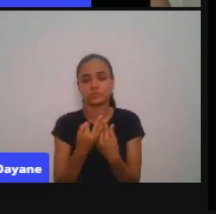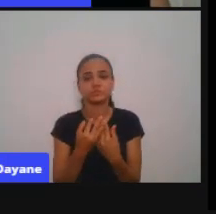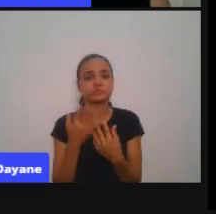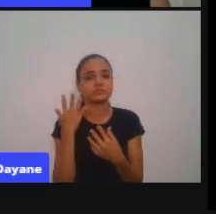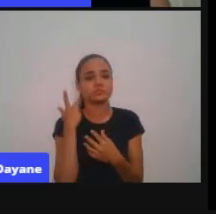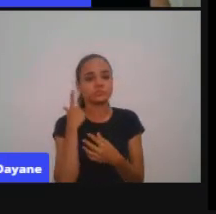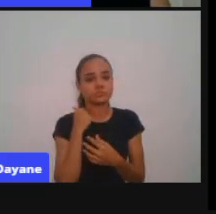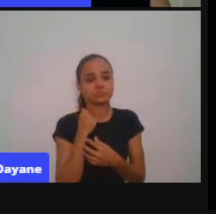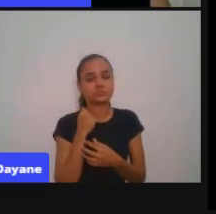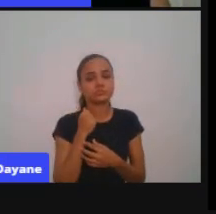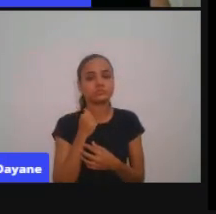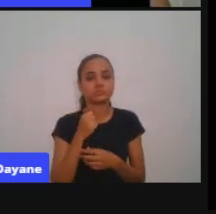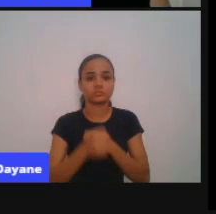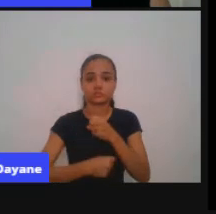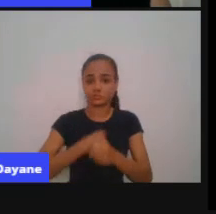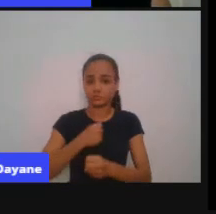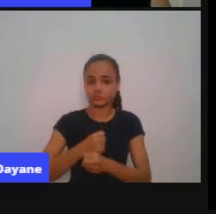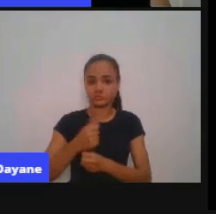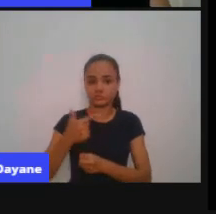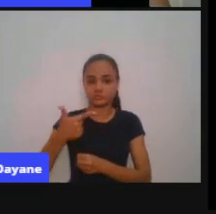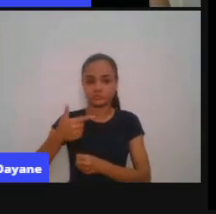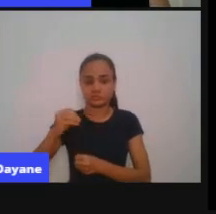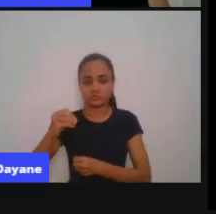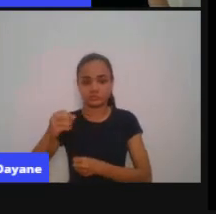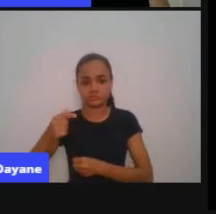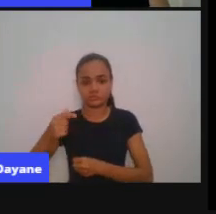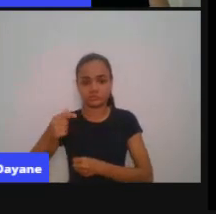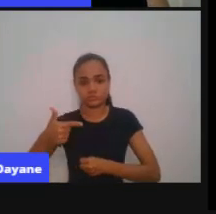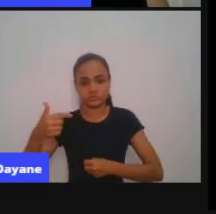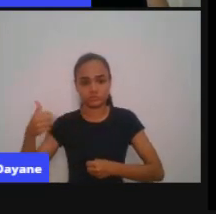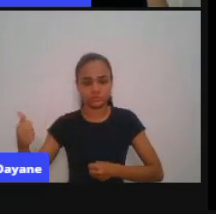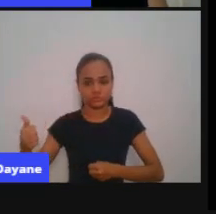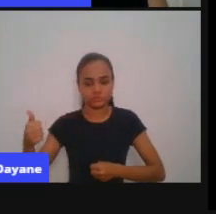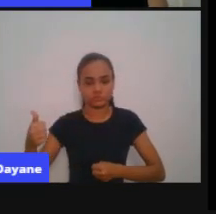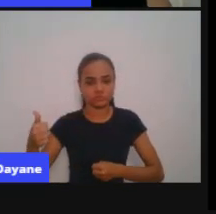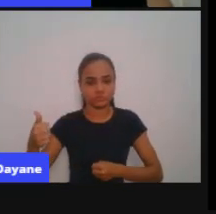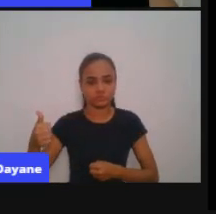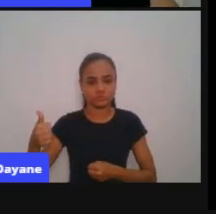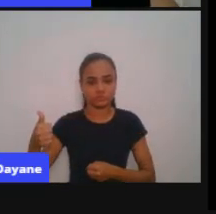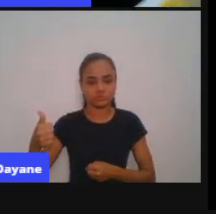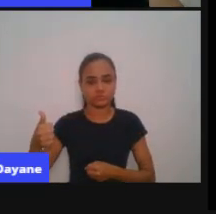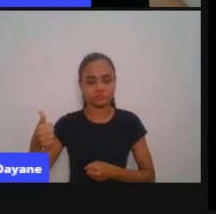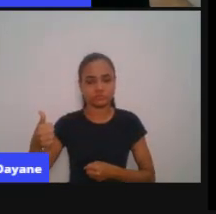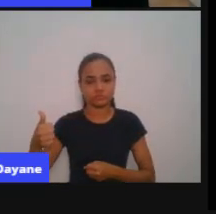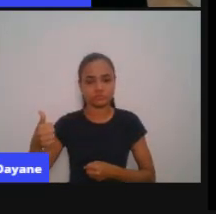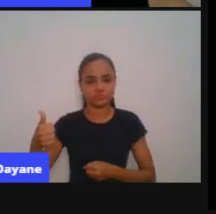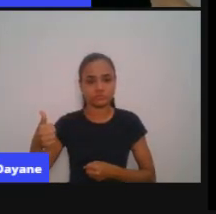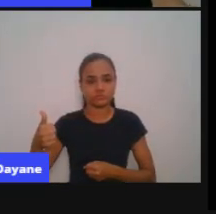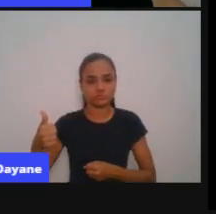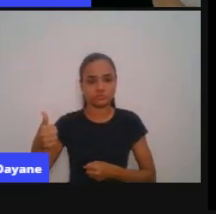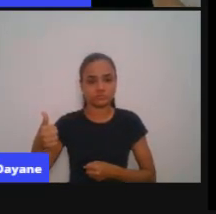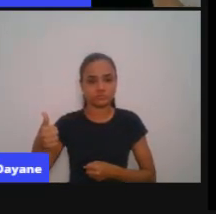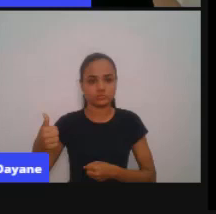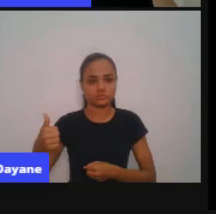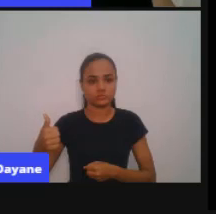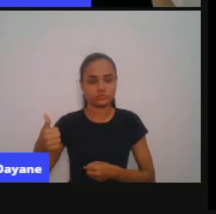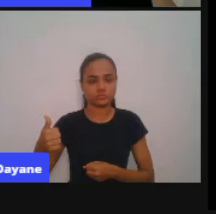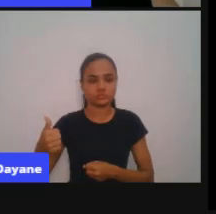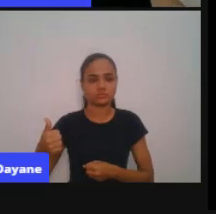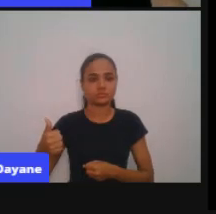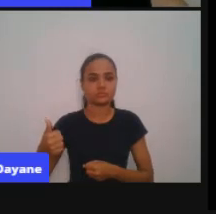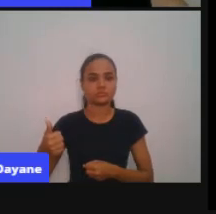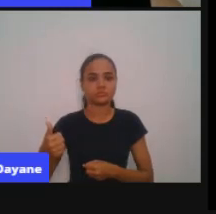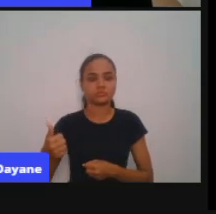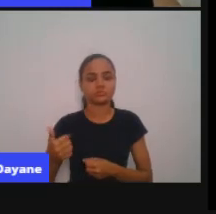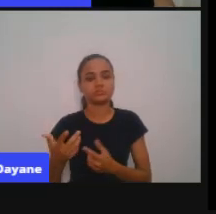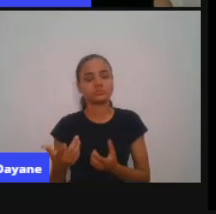que eu não a recebi, que eu não a conheço, que eu não tive a oportunidade de acolhê-la, de olhar no olho, de tocá-la,